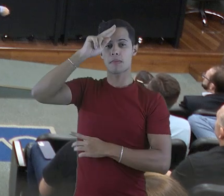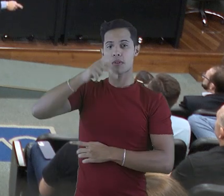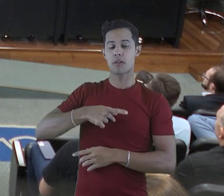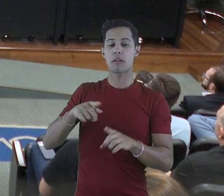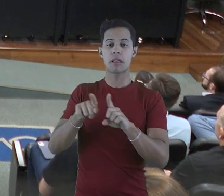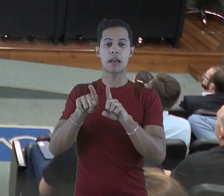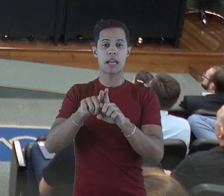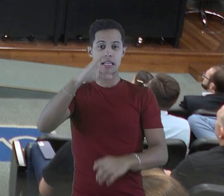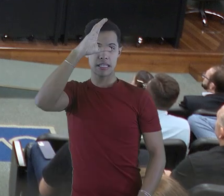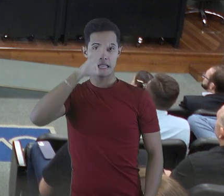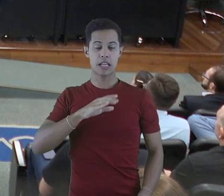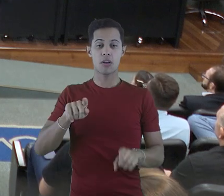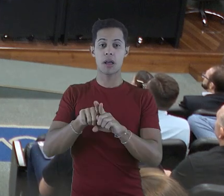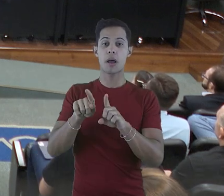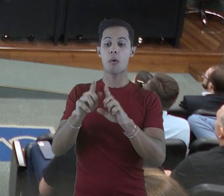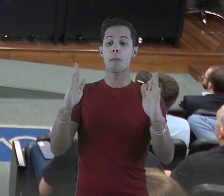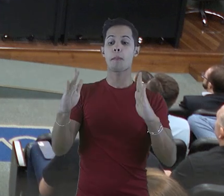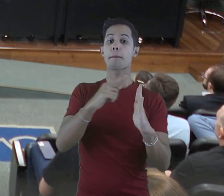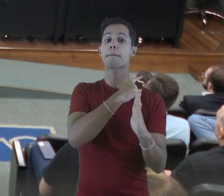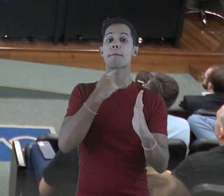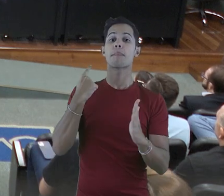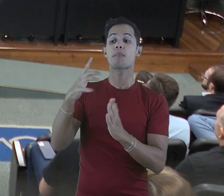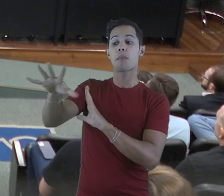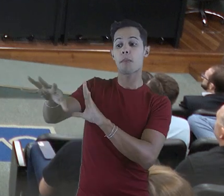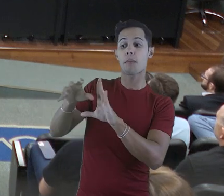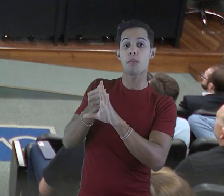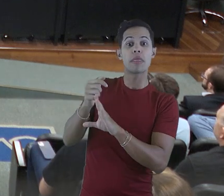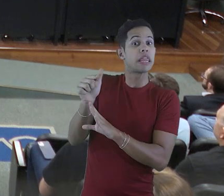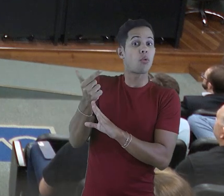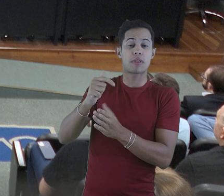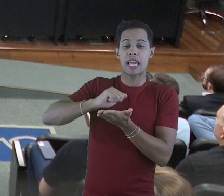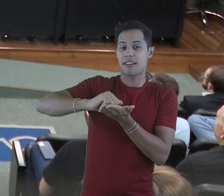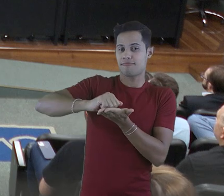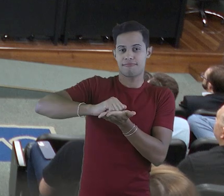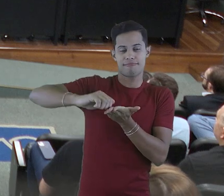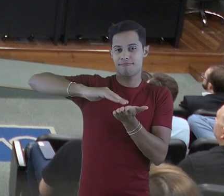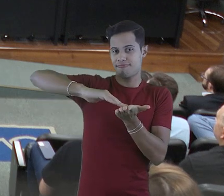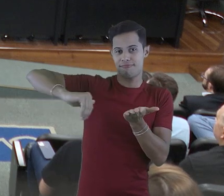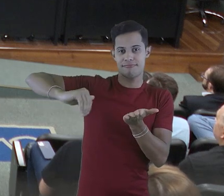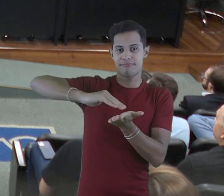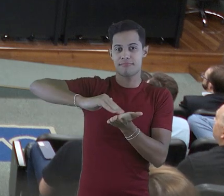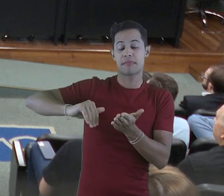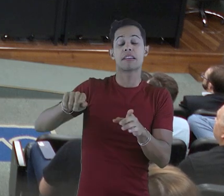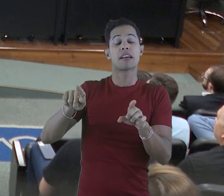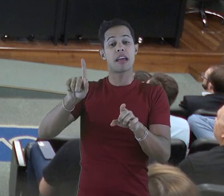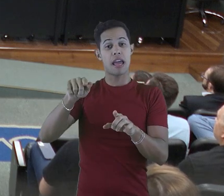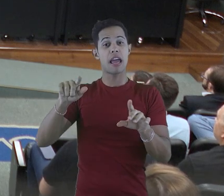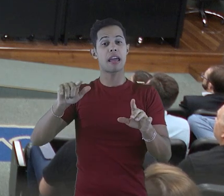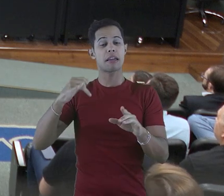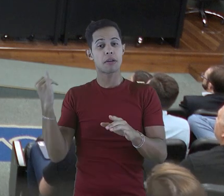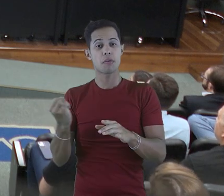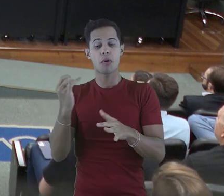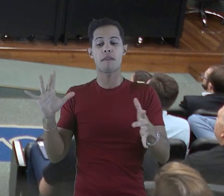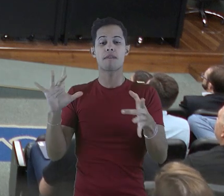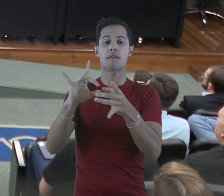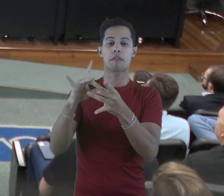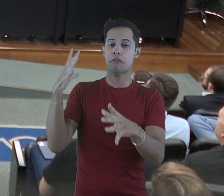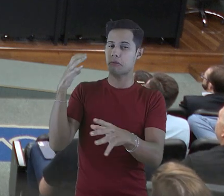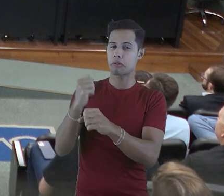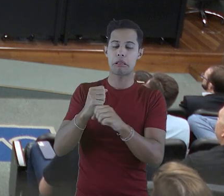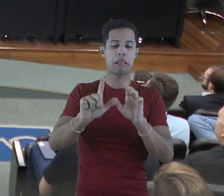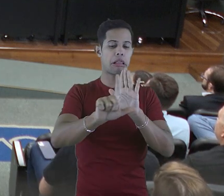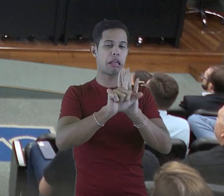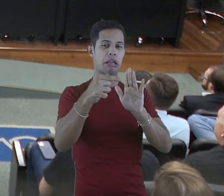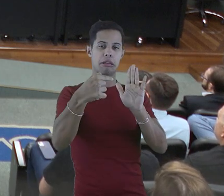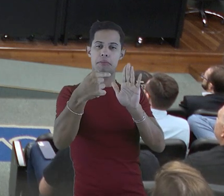descarte porque isso é importante também dados vinculados a questões contábeis ou outras legislações etc você tem prazo de retenção você é